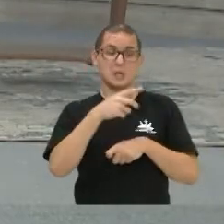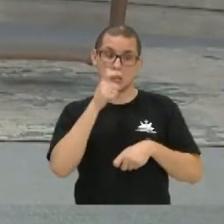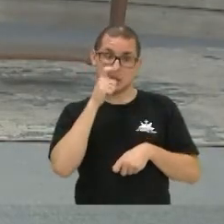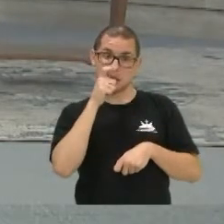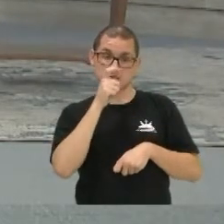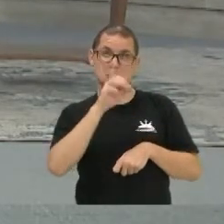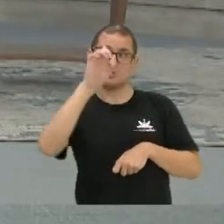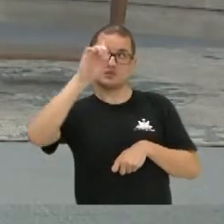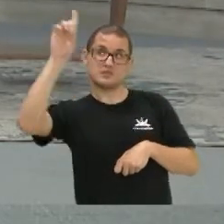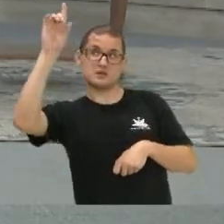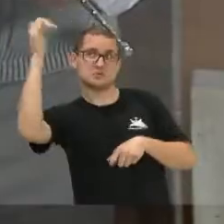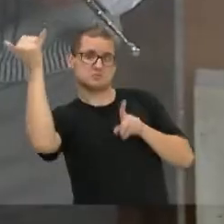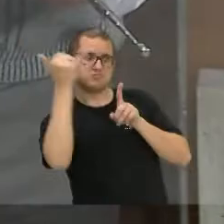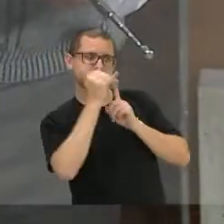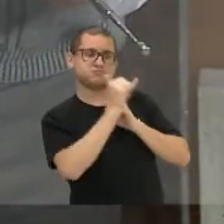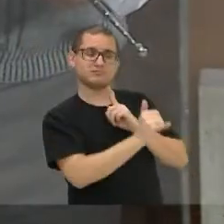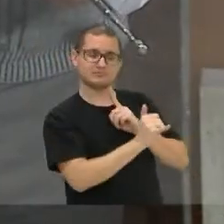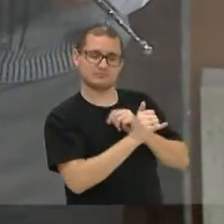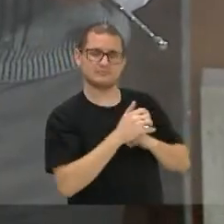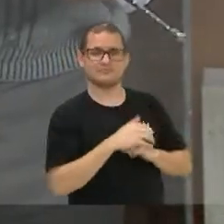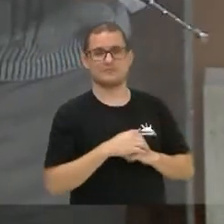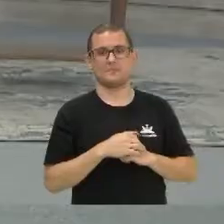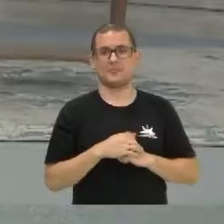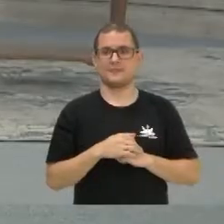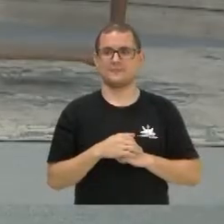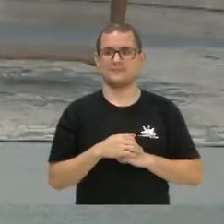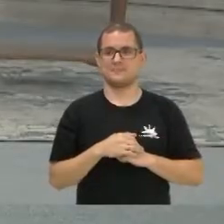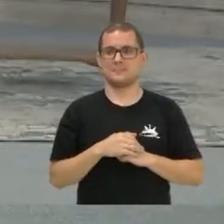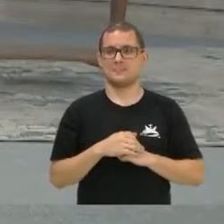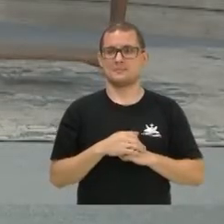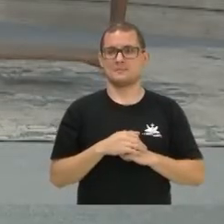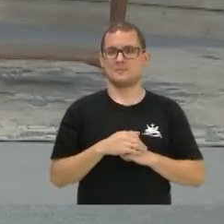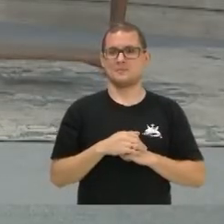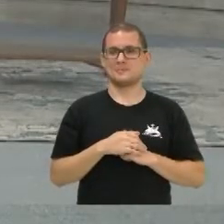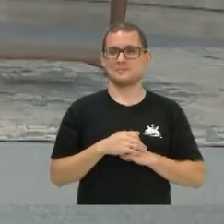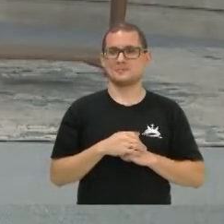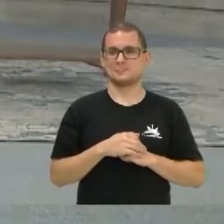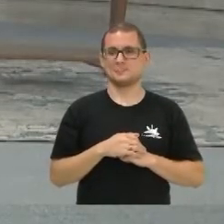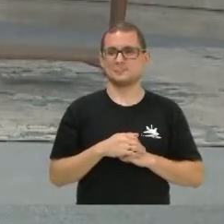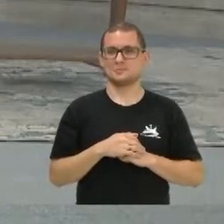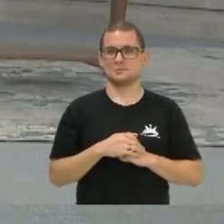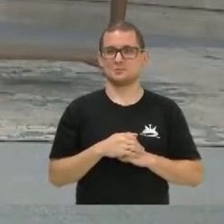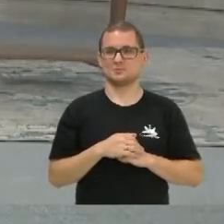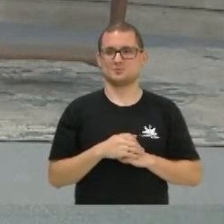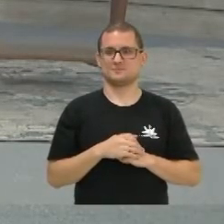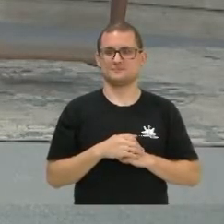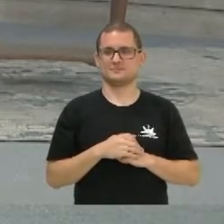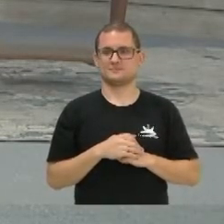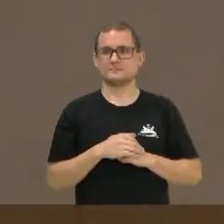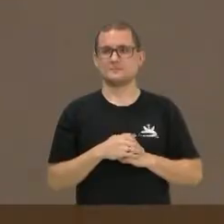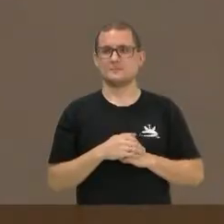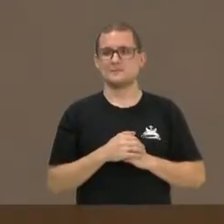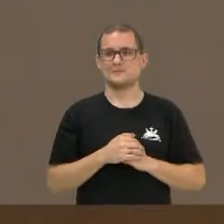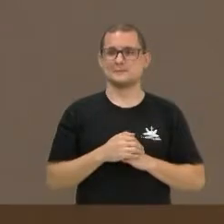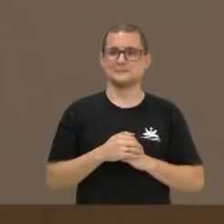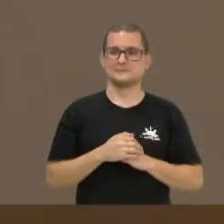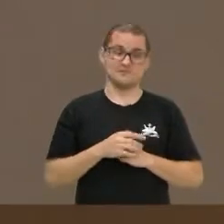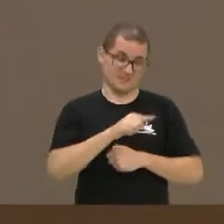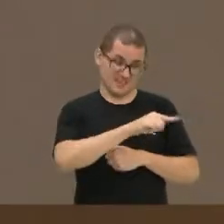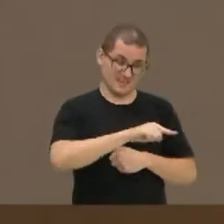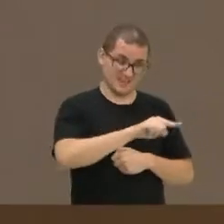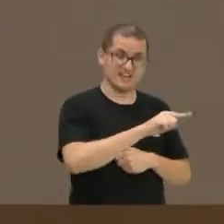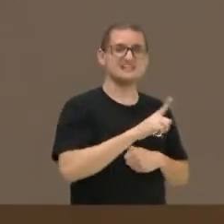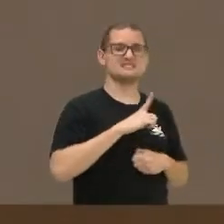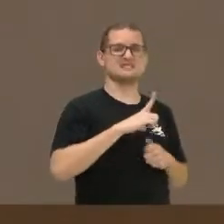deus povo de gomorra e daí vem o que segue são os que têm o domínio econômico mediante o qual com a